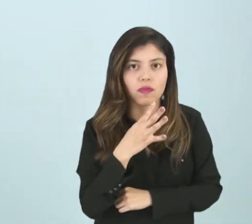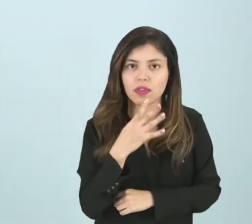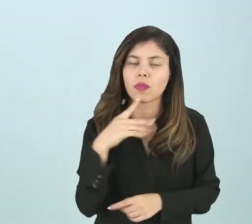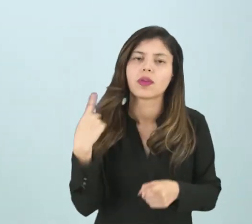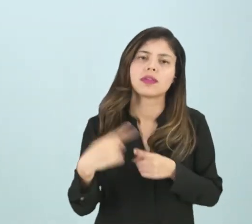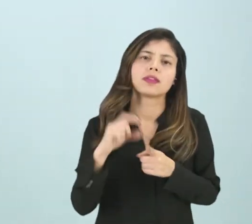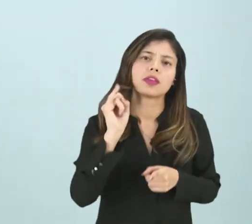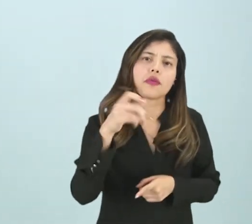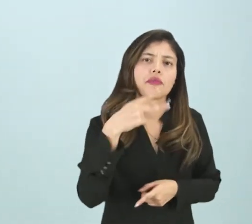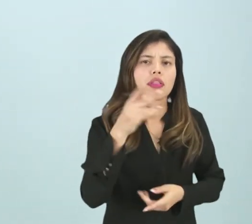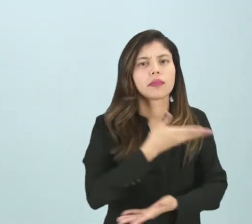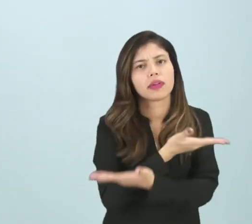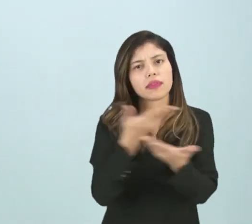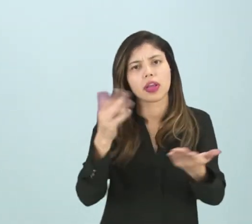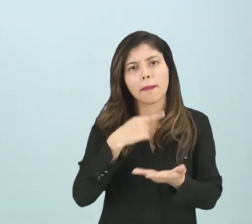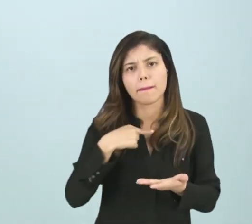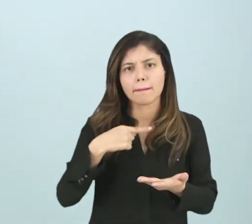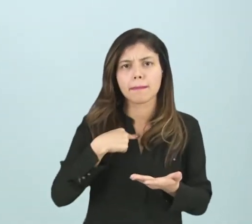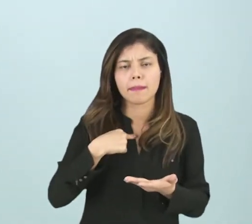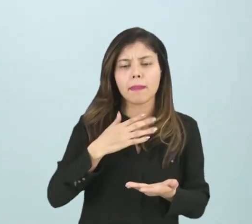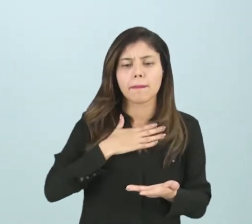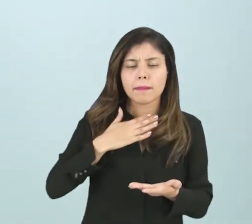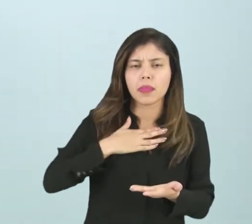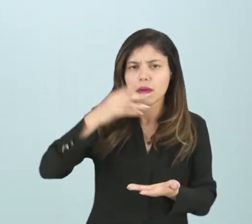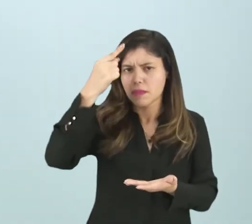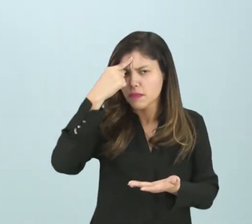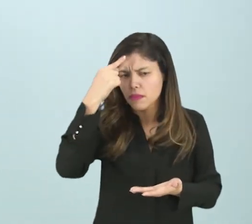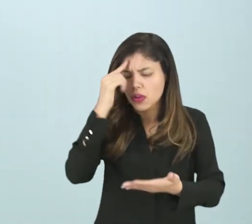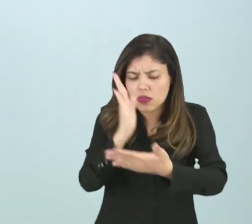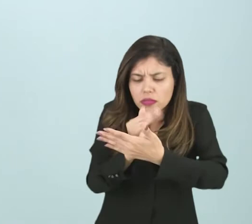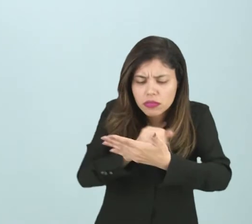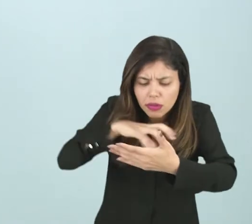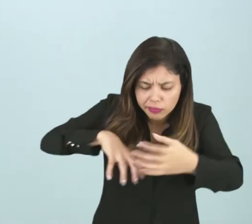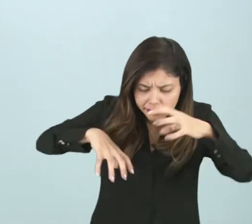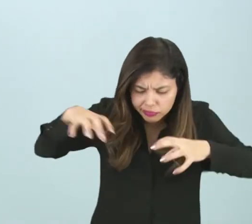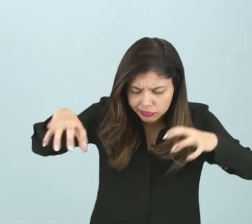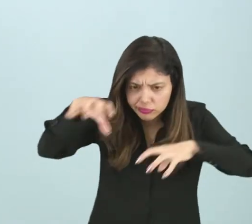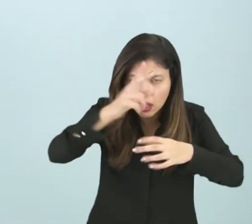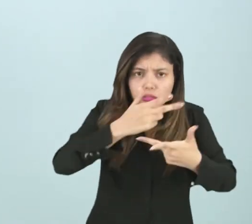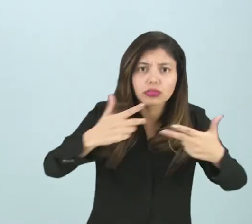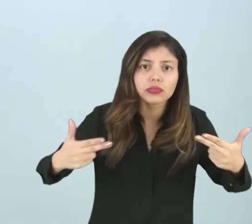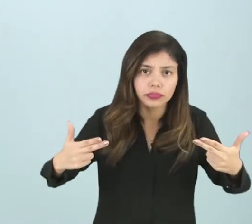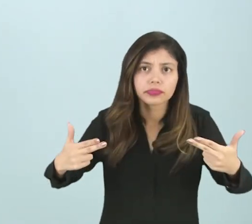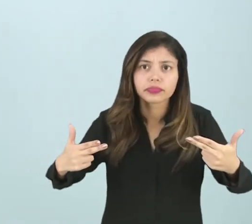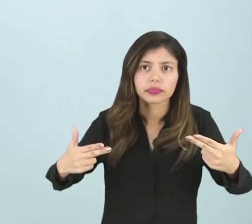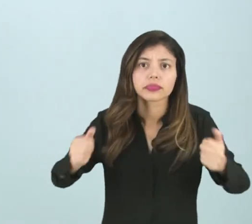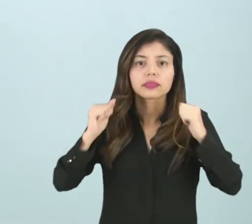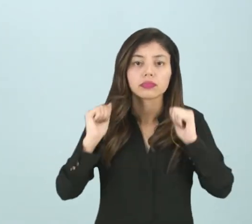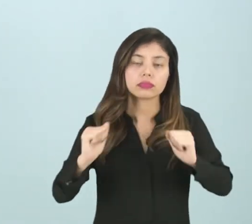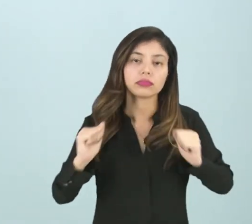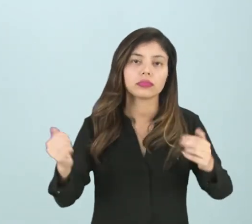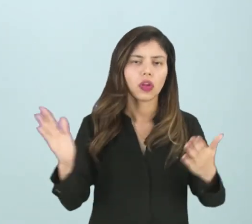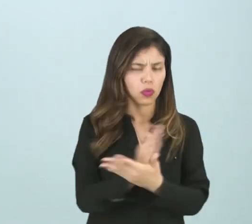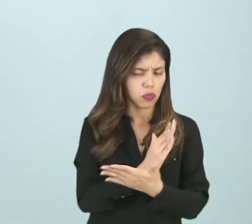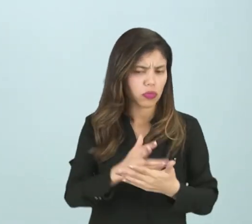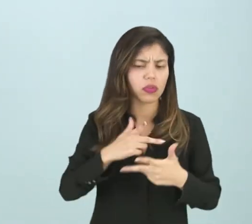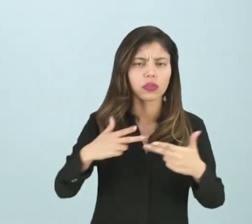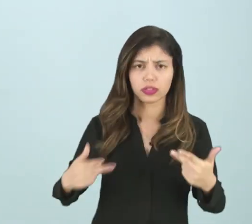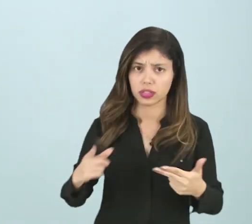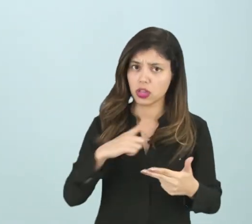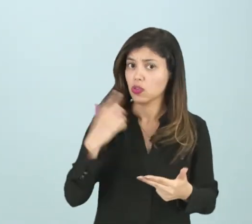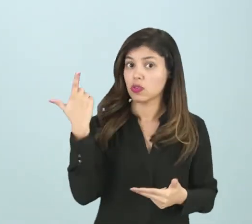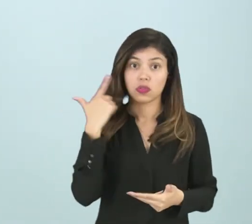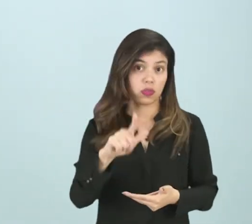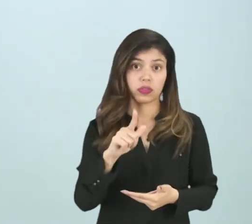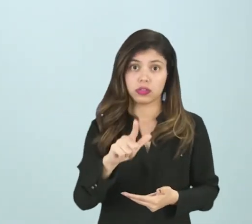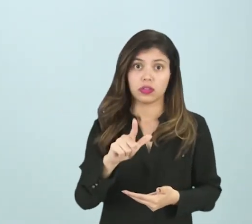falo para vocês que a minha mente é como uma forma, em que eu vou categorizando as coisas, pode ser que tenha alguma coisa que eu não